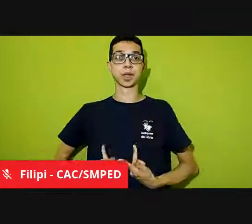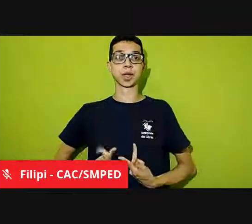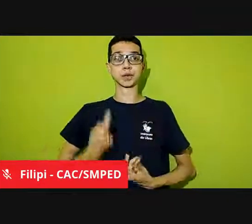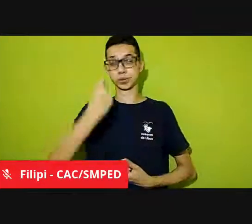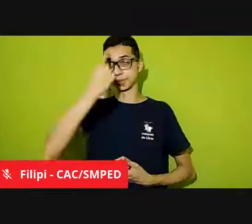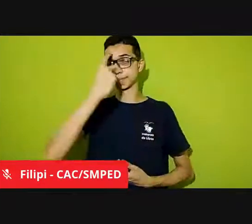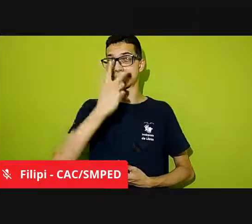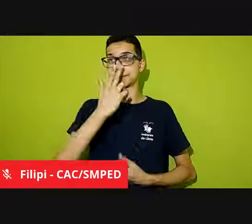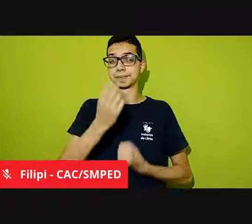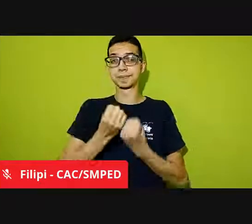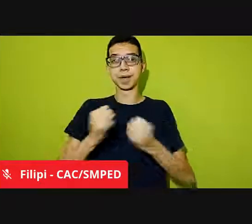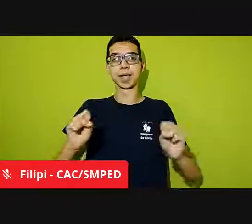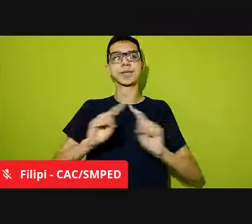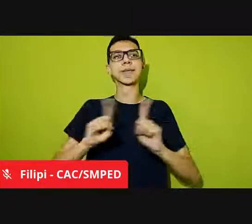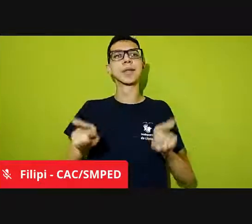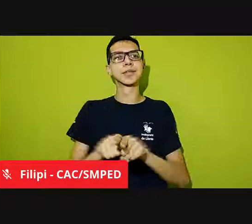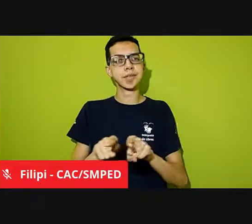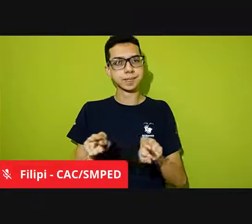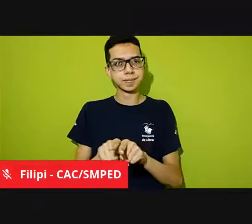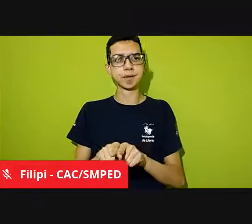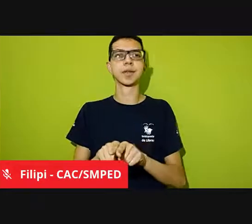desenho universal que ele também tem